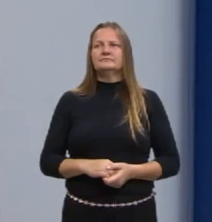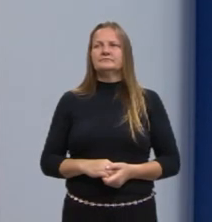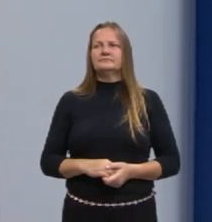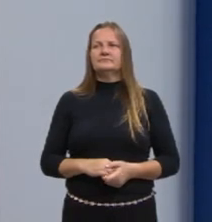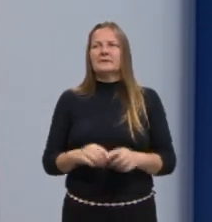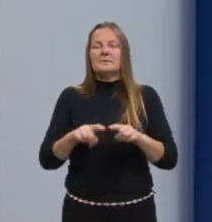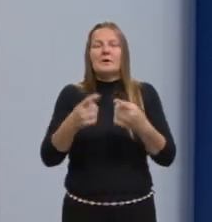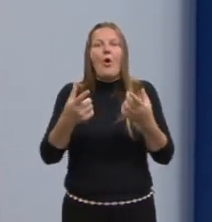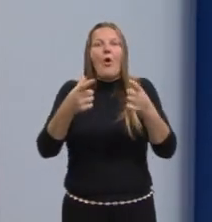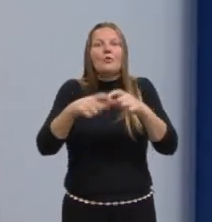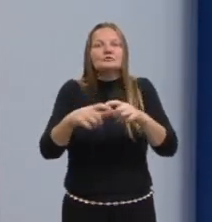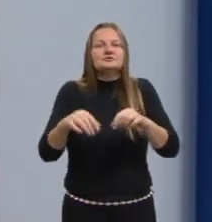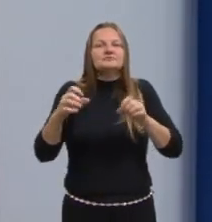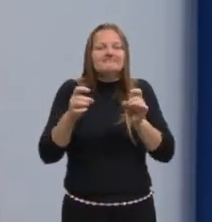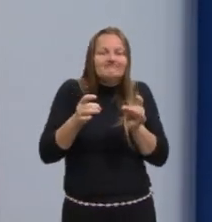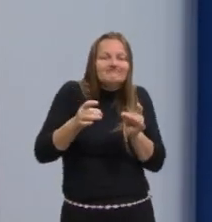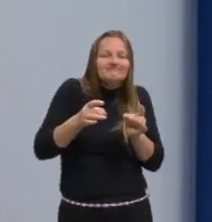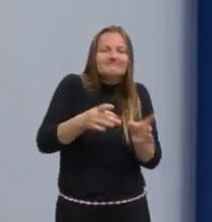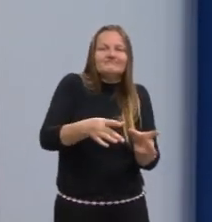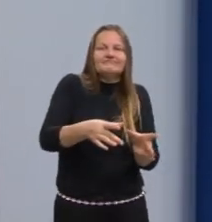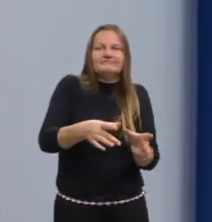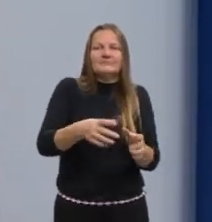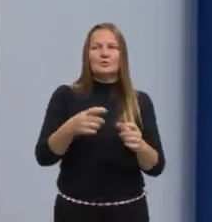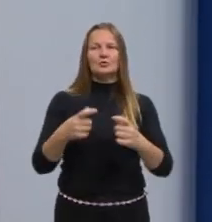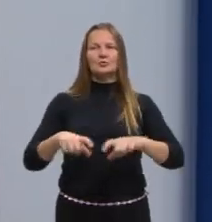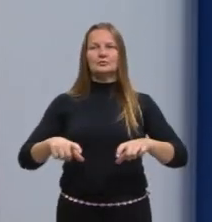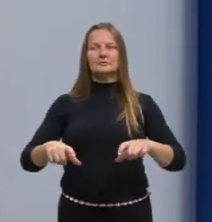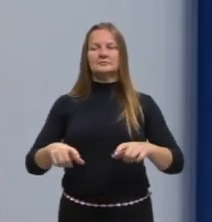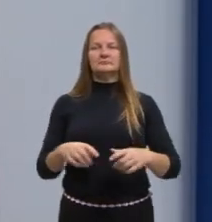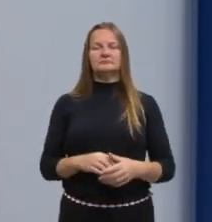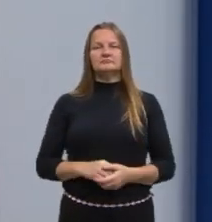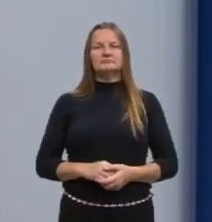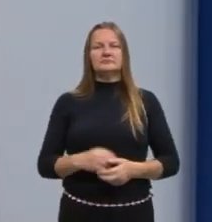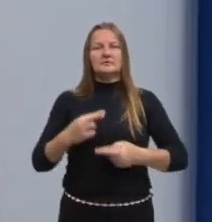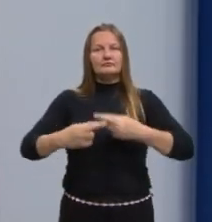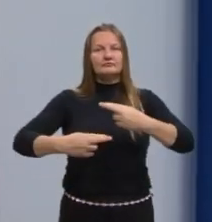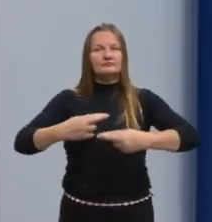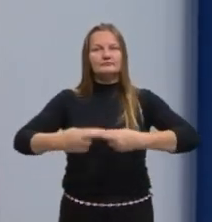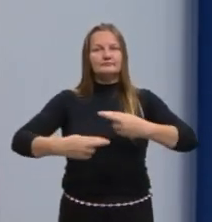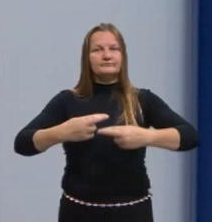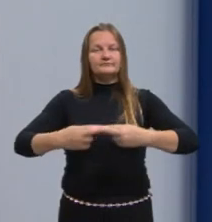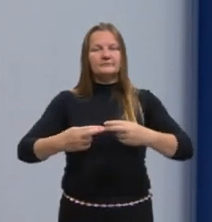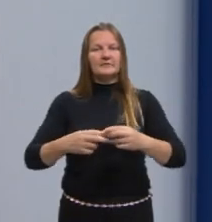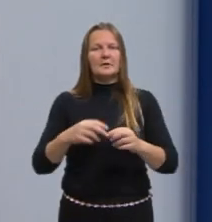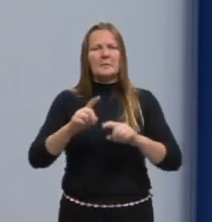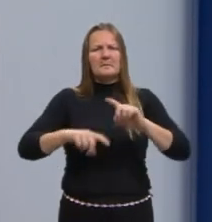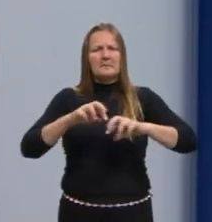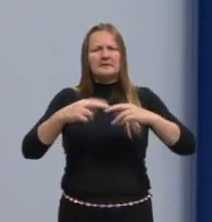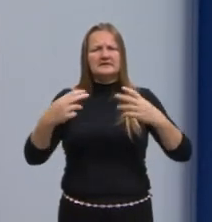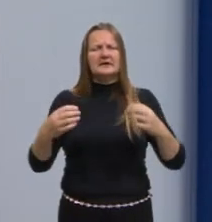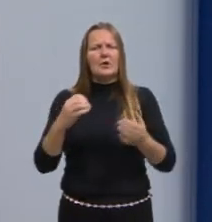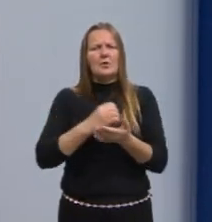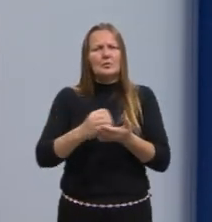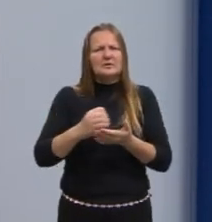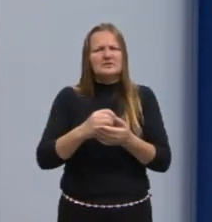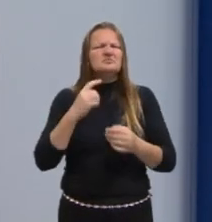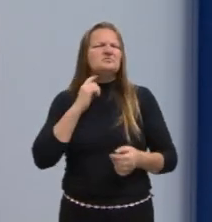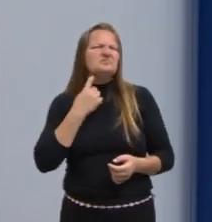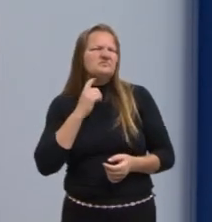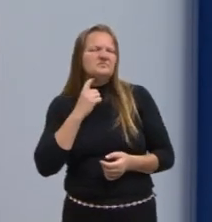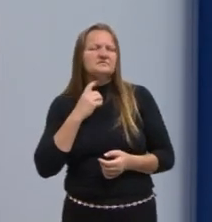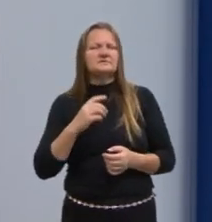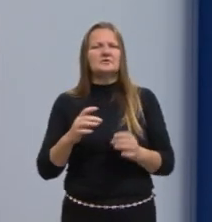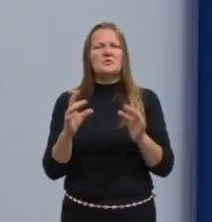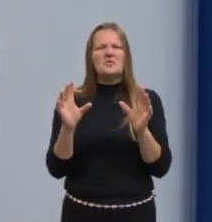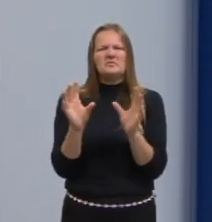mas ele vai ter que ser descartado em algum lugar aquele que não é reciclado aquele que está misturado com matéria orgânica que tá sujo que tá